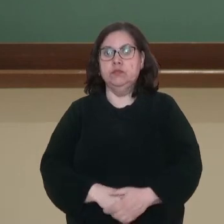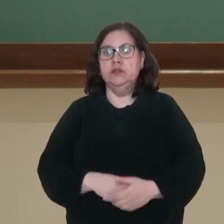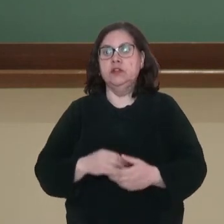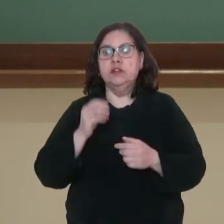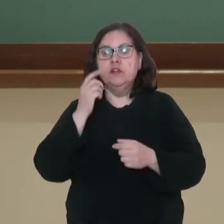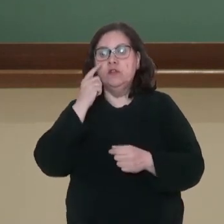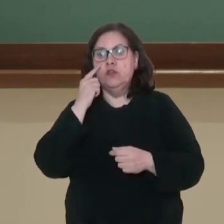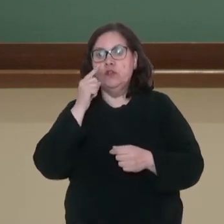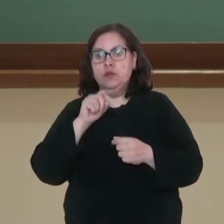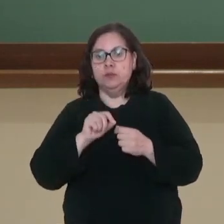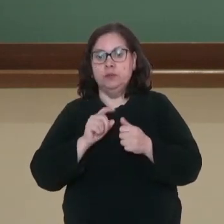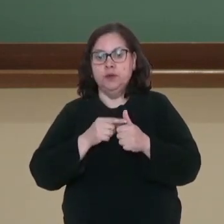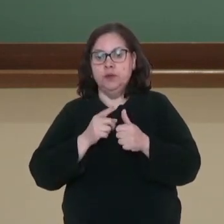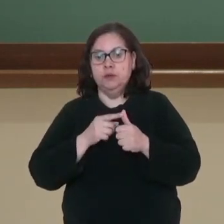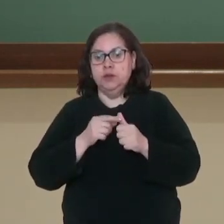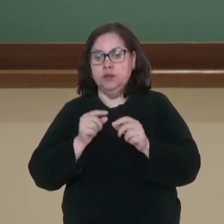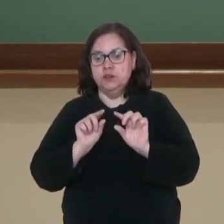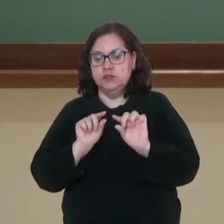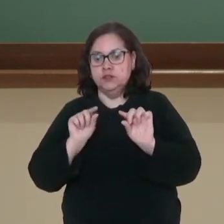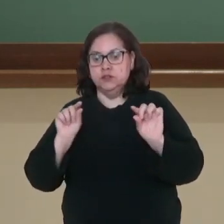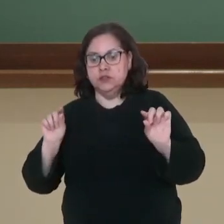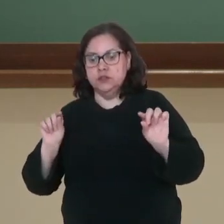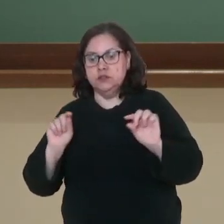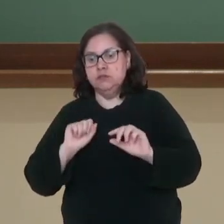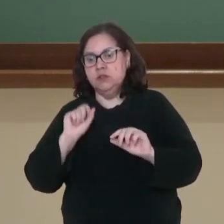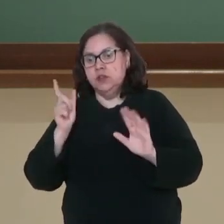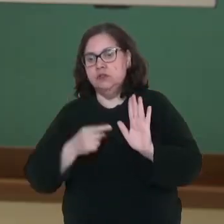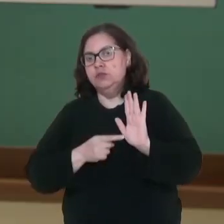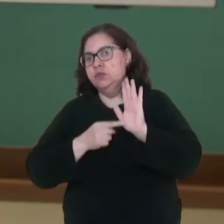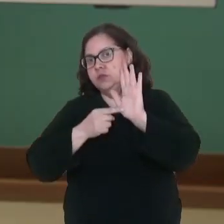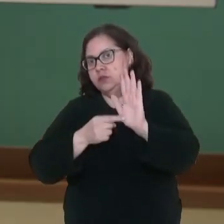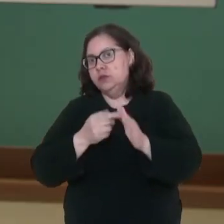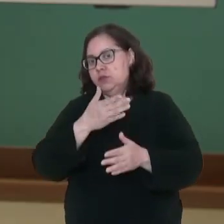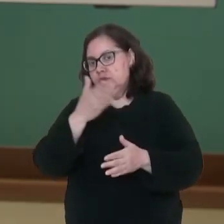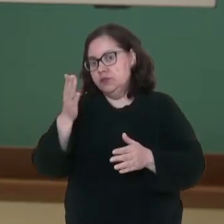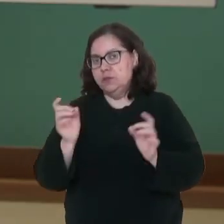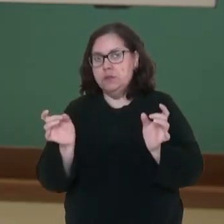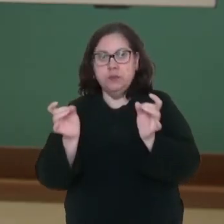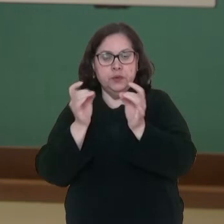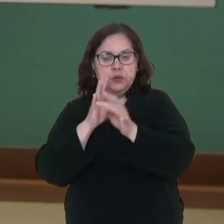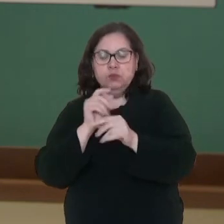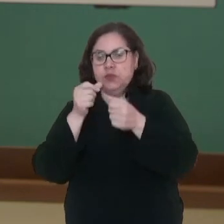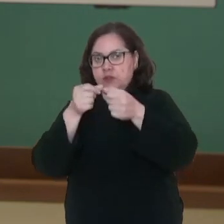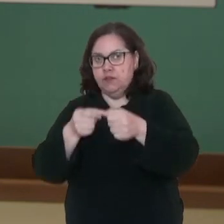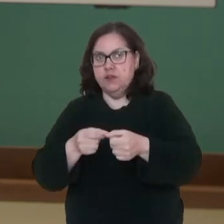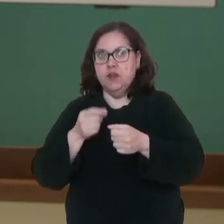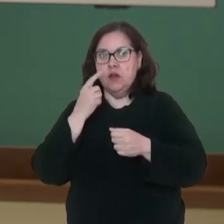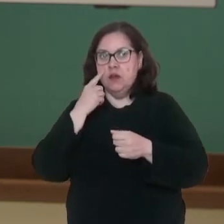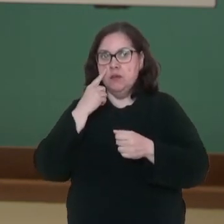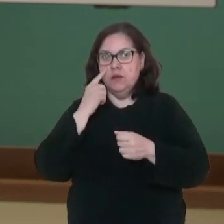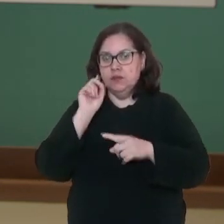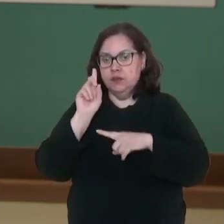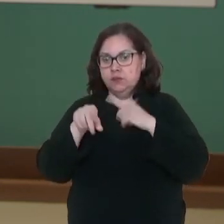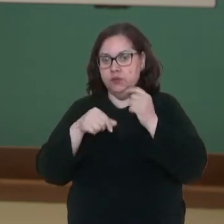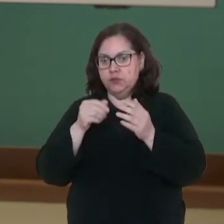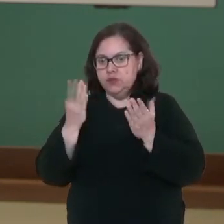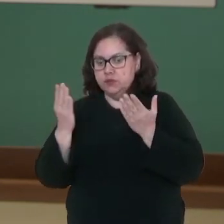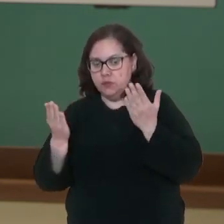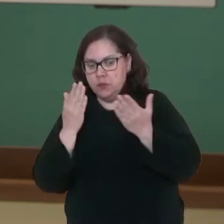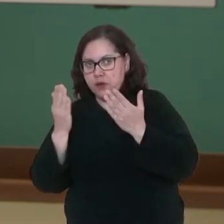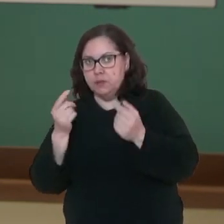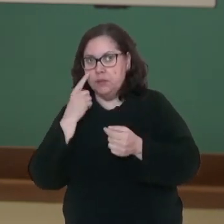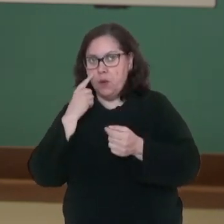Então vamos ver lá, gente. Primeiro a distância, claro, eu já vou mostrar para vocês pronto aqui como que vai ficar, mas depois você dá uma